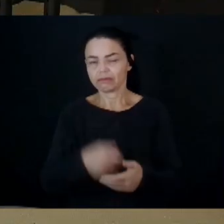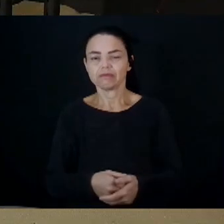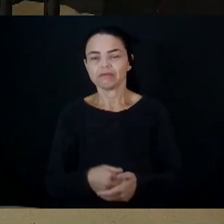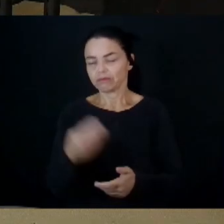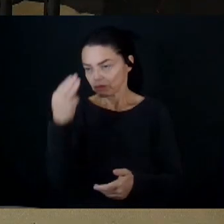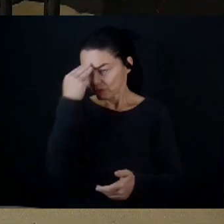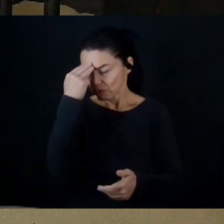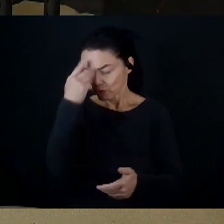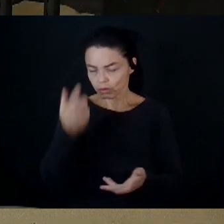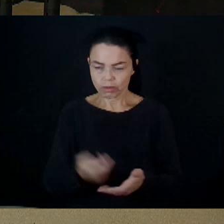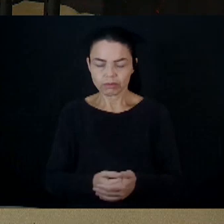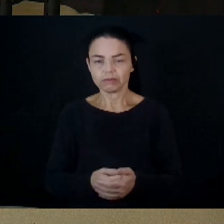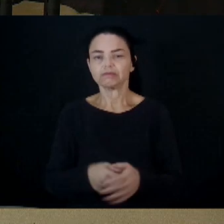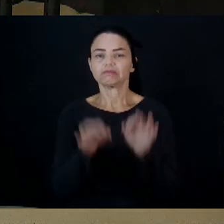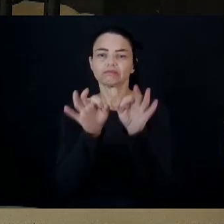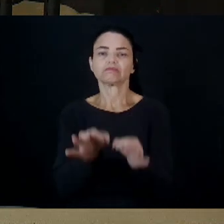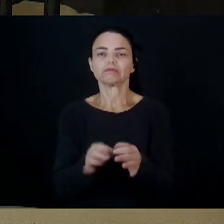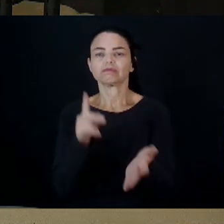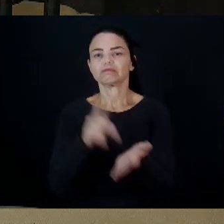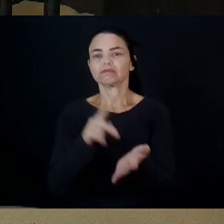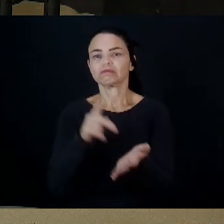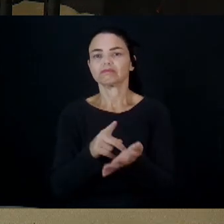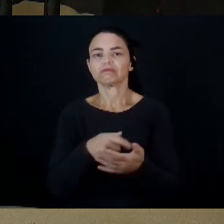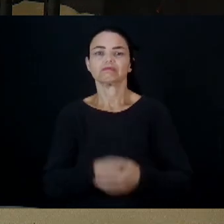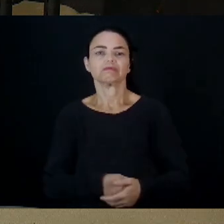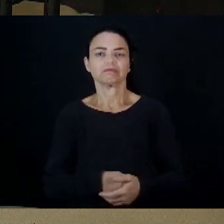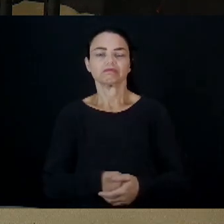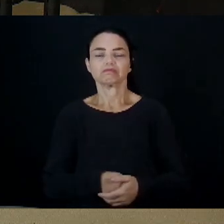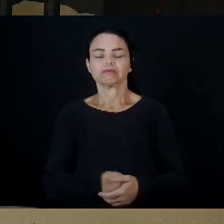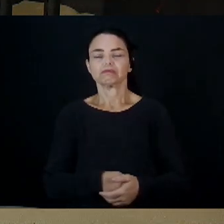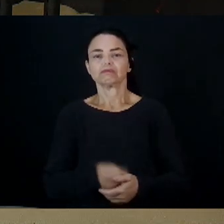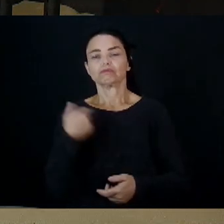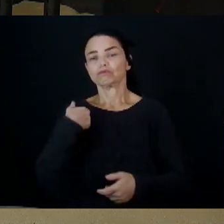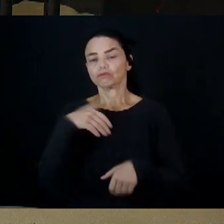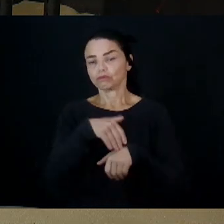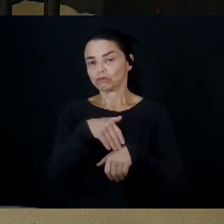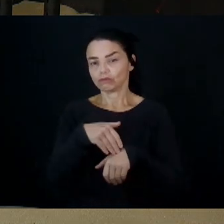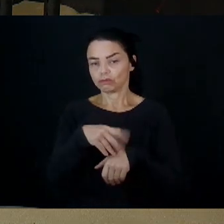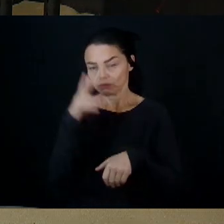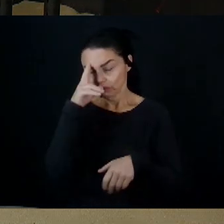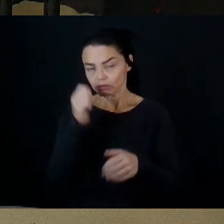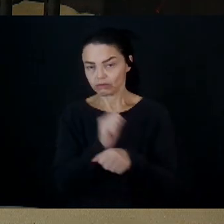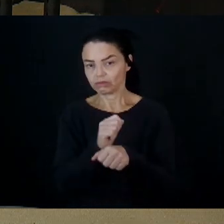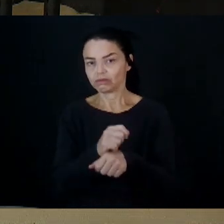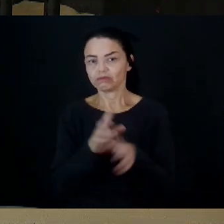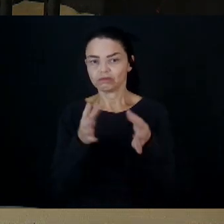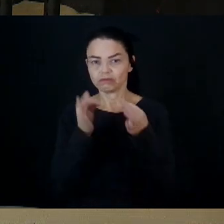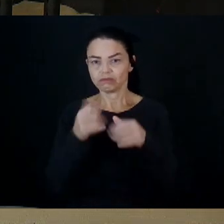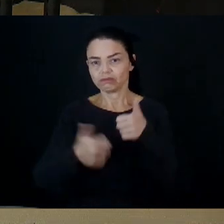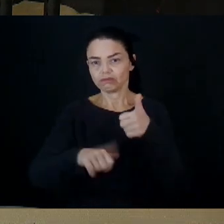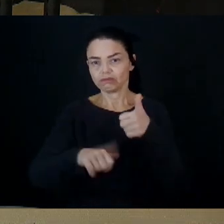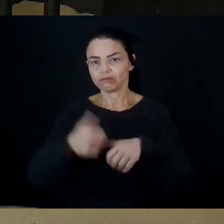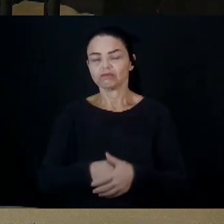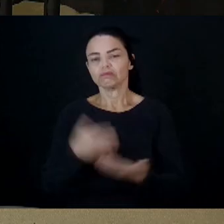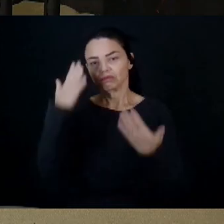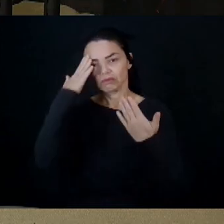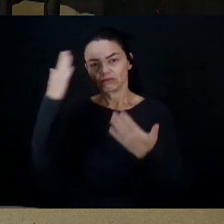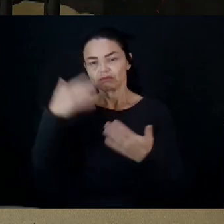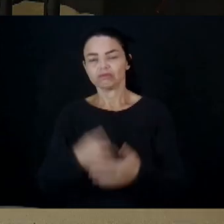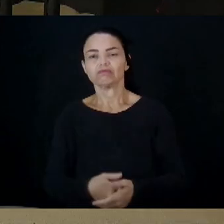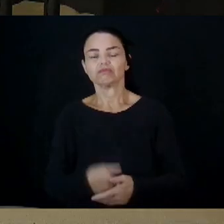né? É verdade. Abraçar o mundo e depois colocar a culpa na memória. A gente precisa parar para pensar. Mais uma vez, muito obrigada pela sua